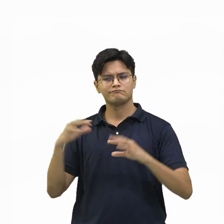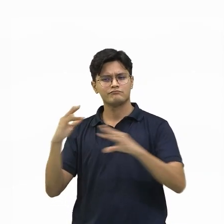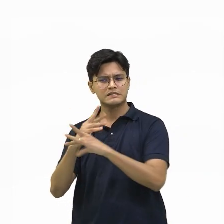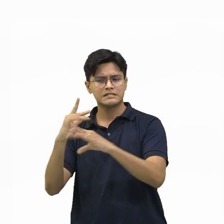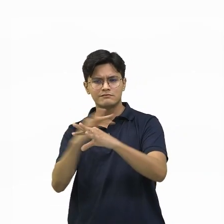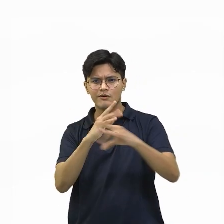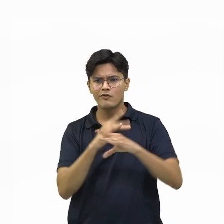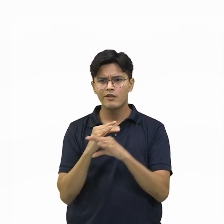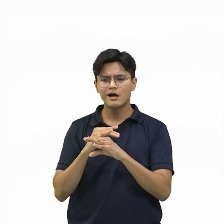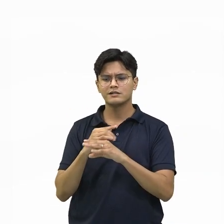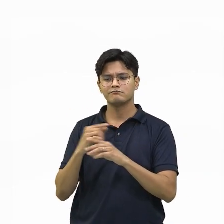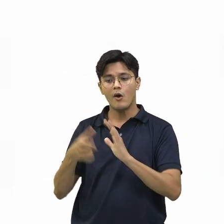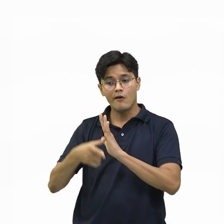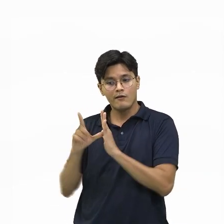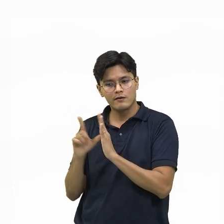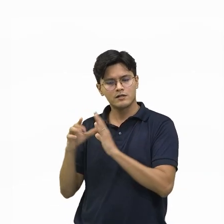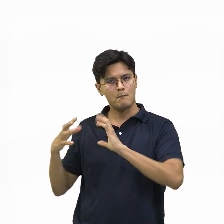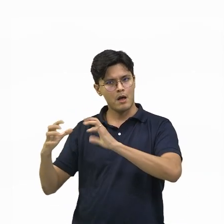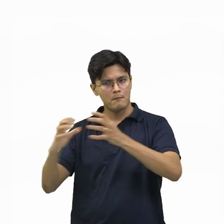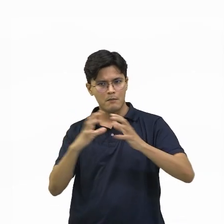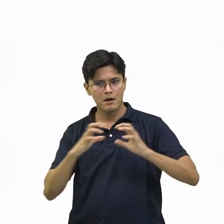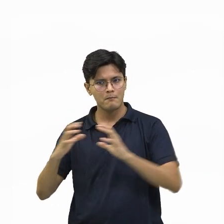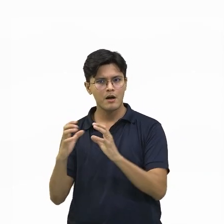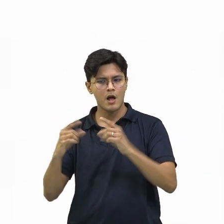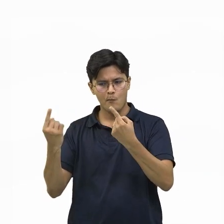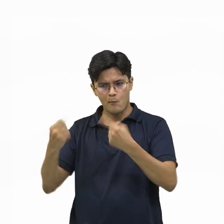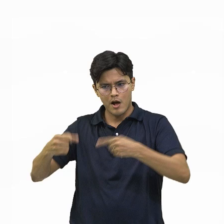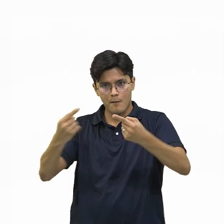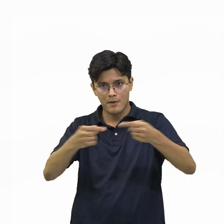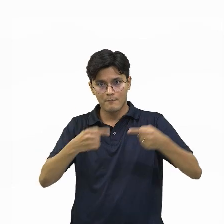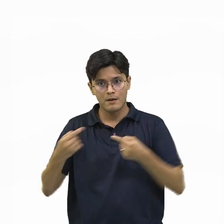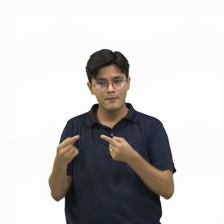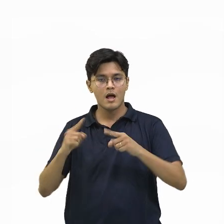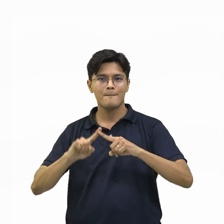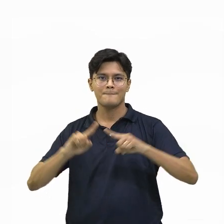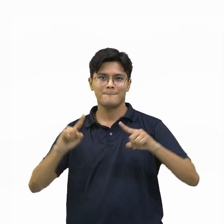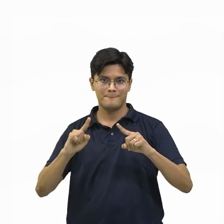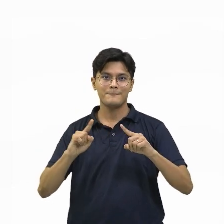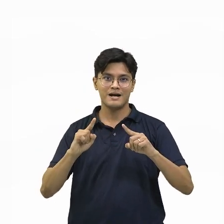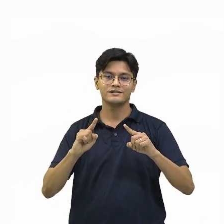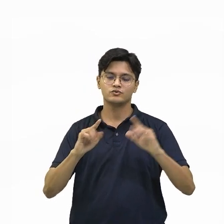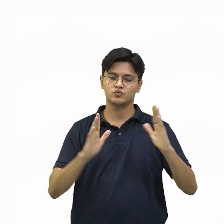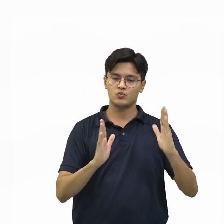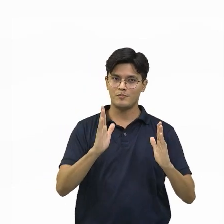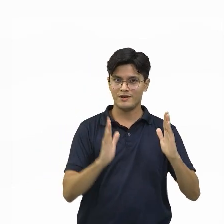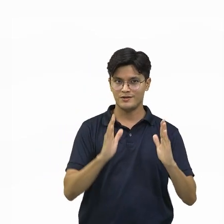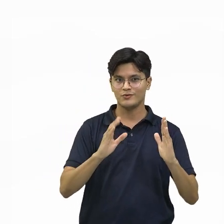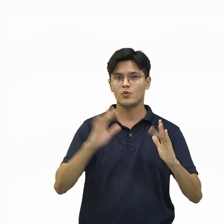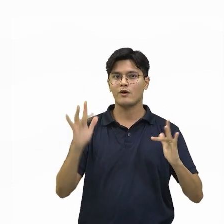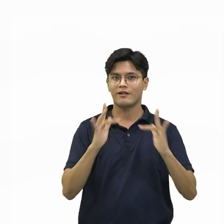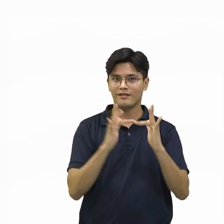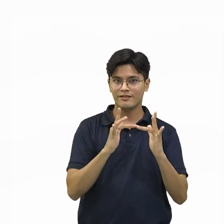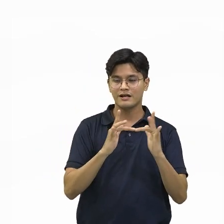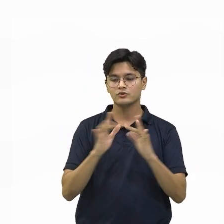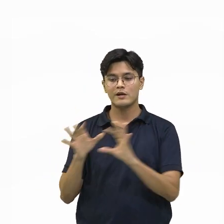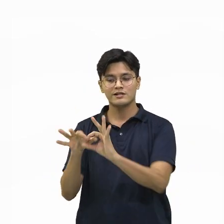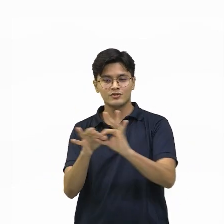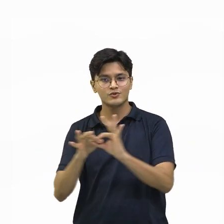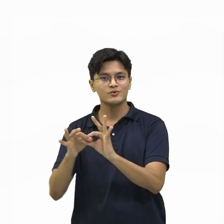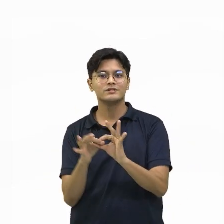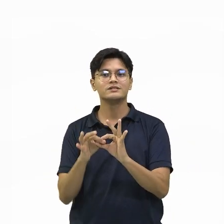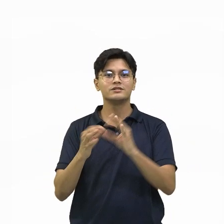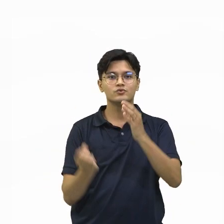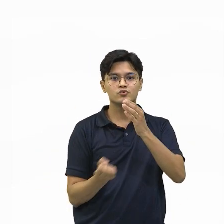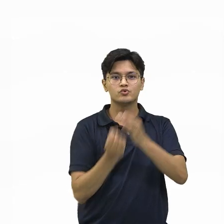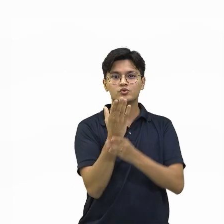entre si, mas que dentro do período clássico vão se unir, formando a Confederação de Delos,